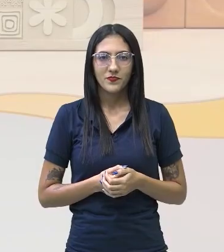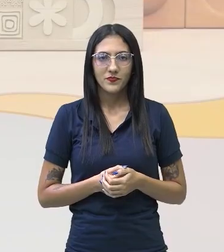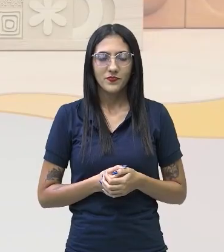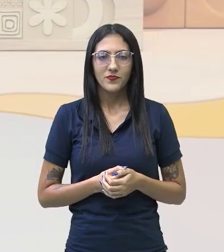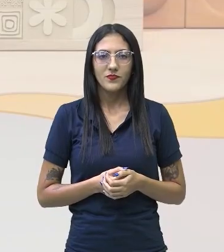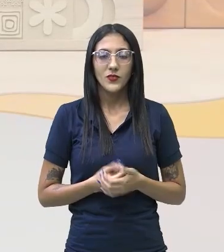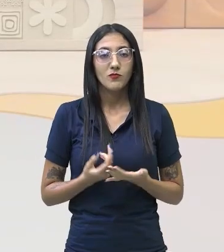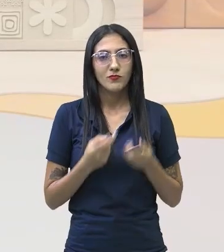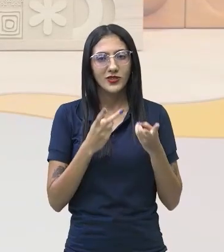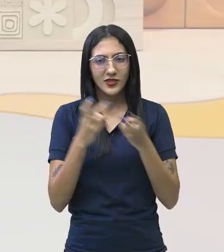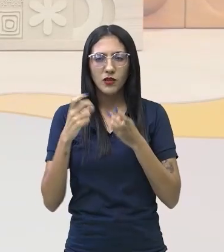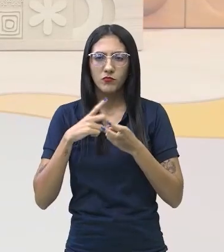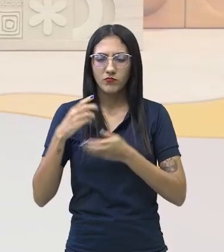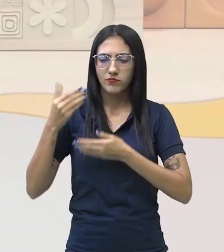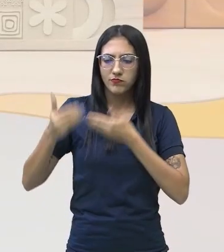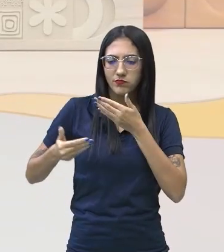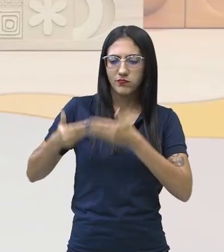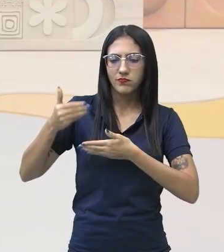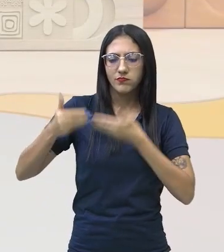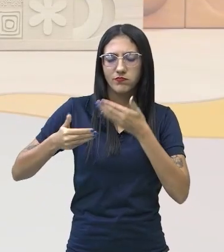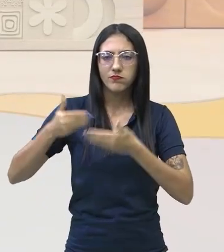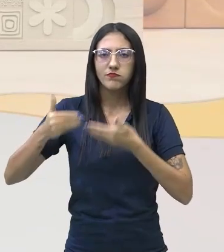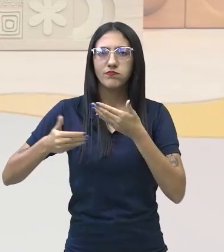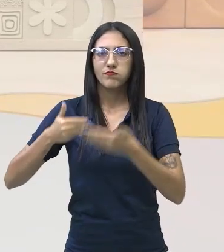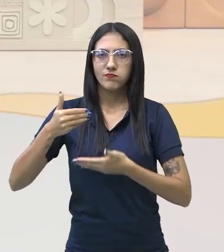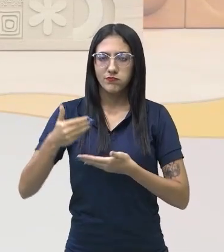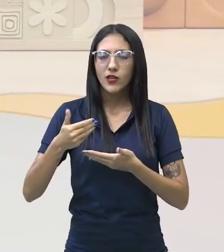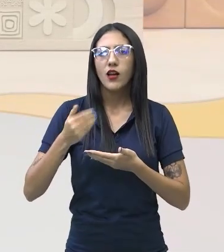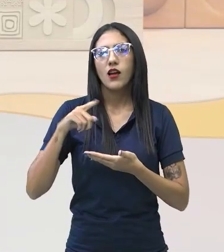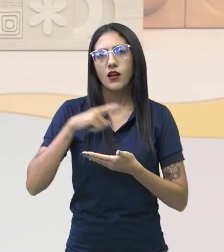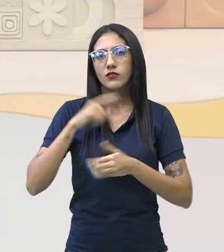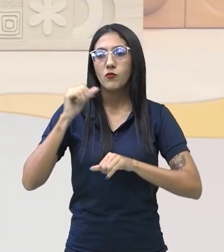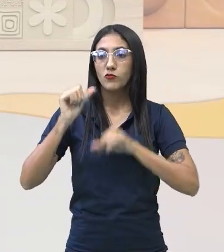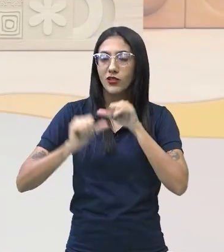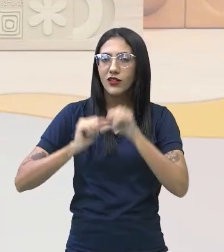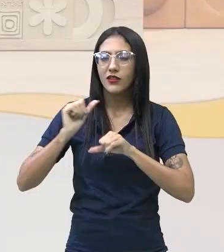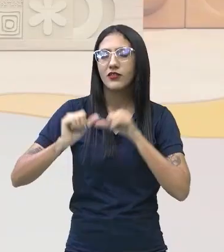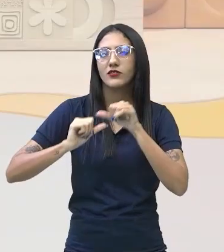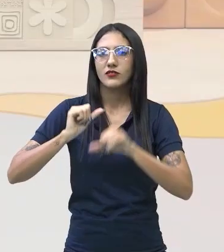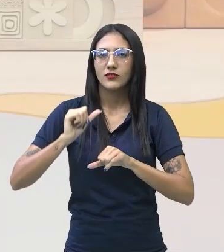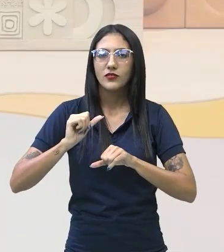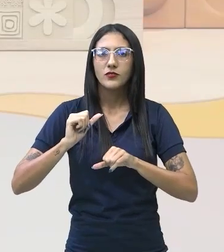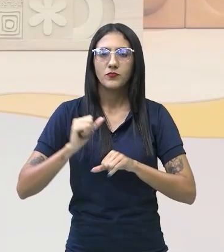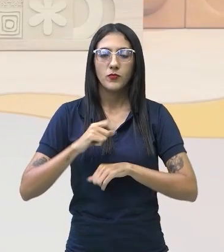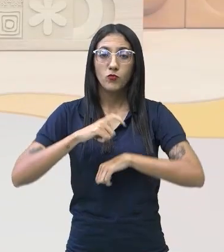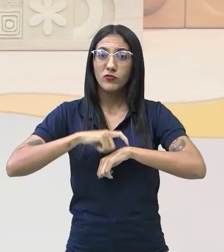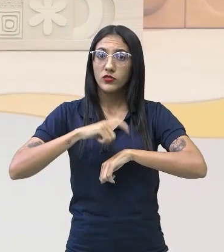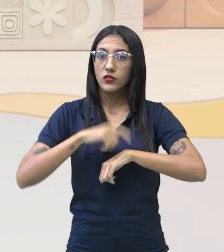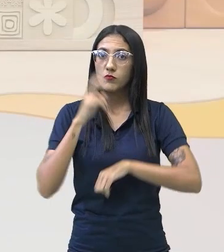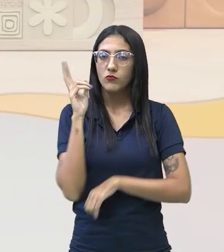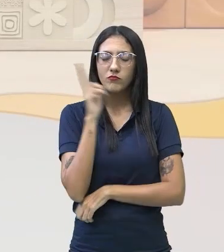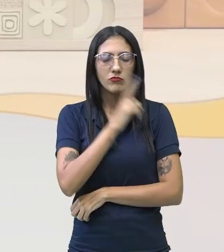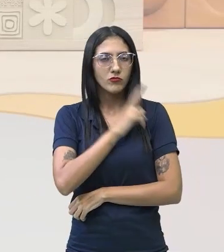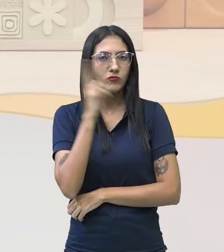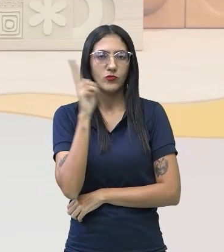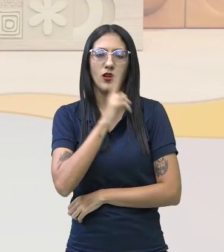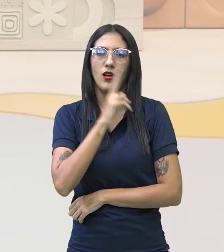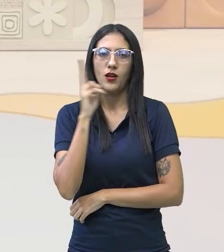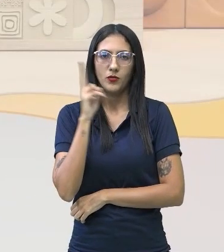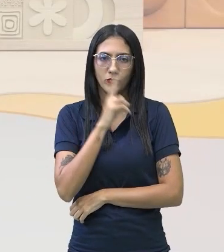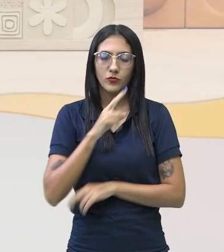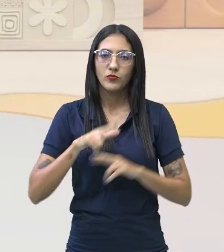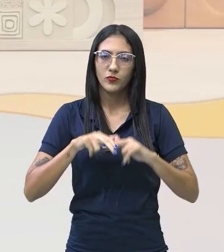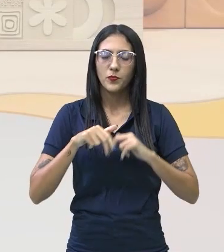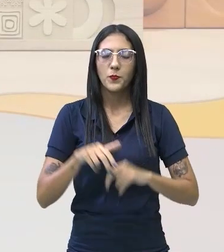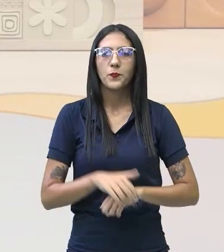esse caminhar, então, né, mesmo desse processo de evolução. O tempo, ele passa rápido, né? Então, o tempo, ele